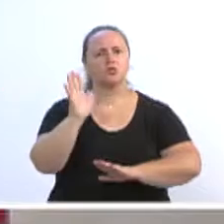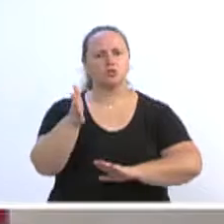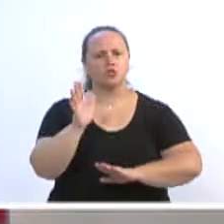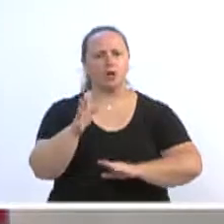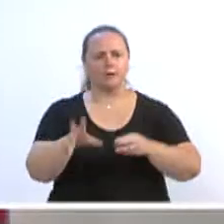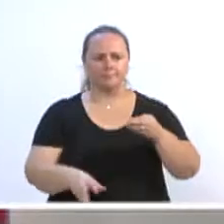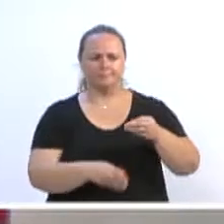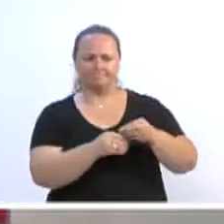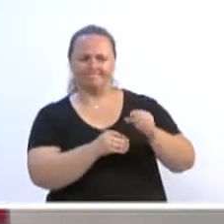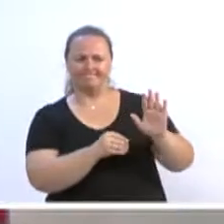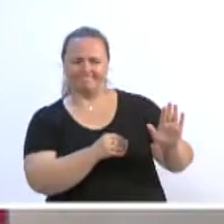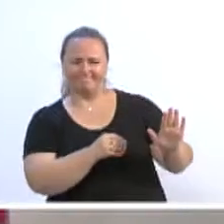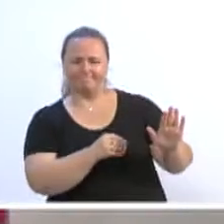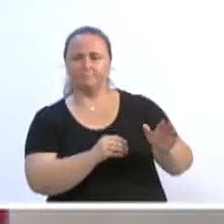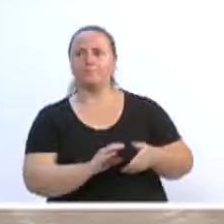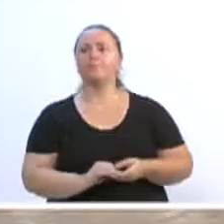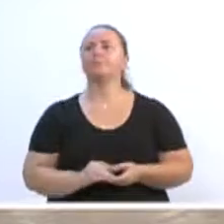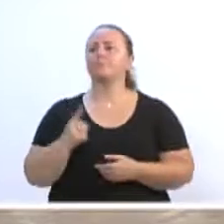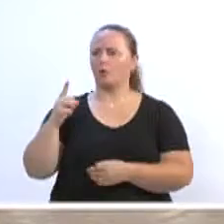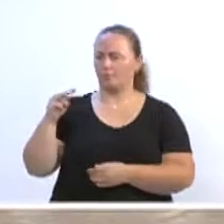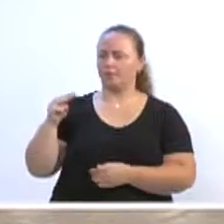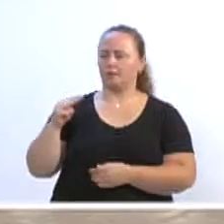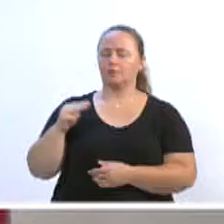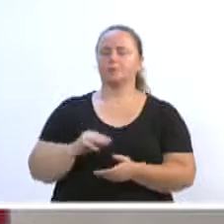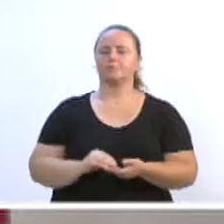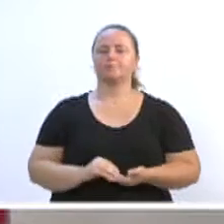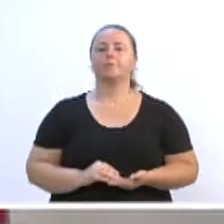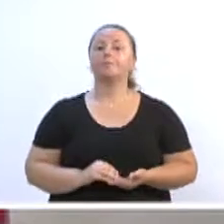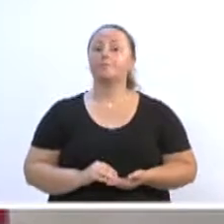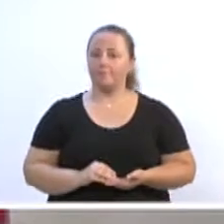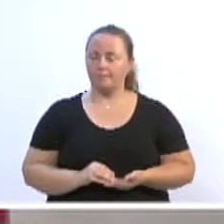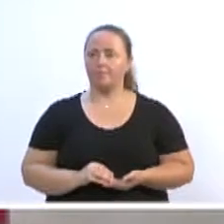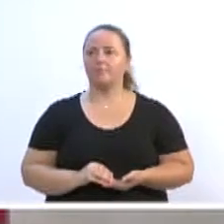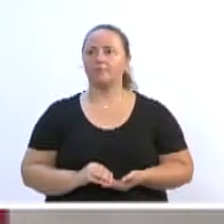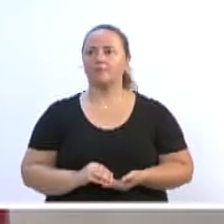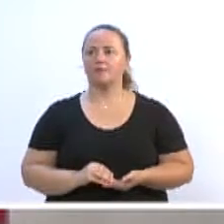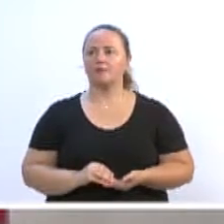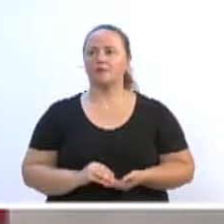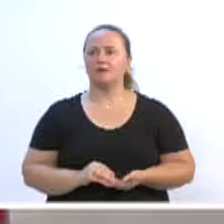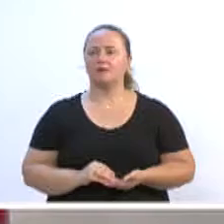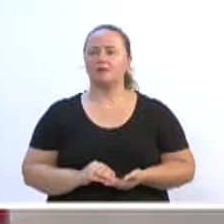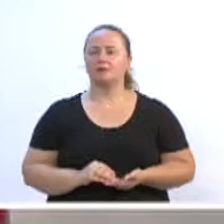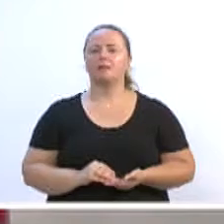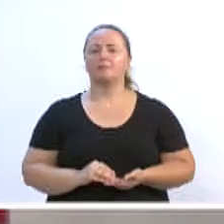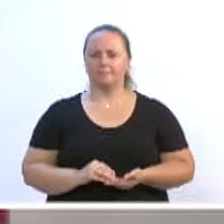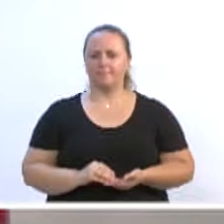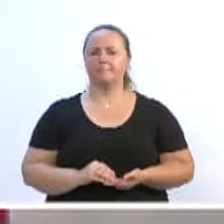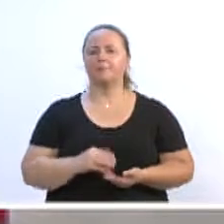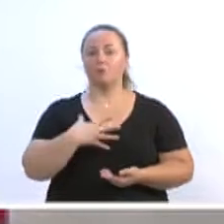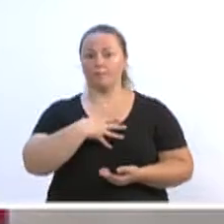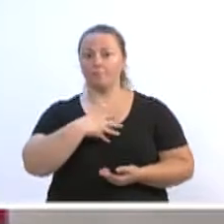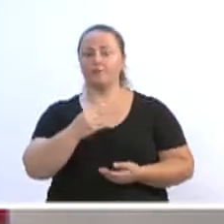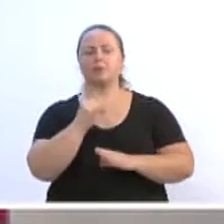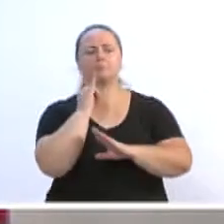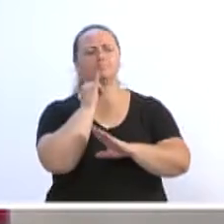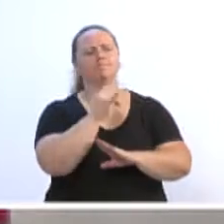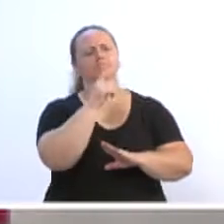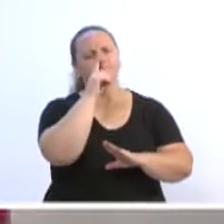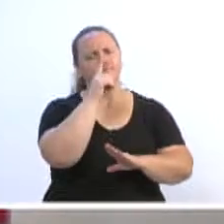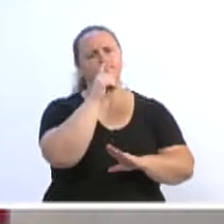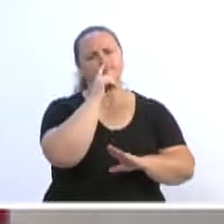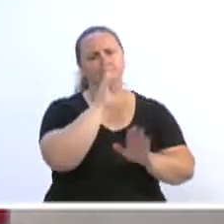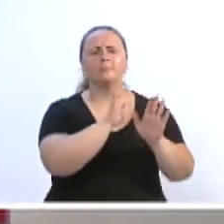para concluir, porque o tema é importante? Mais um minuto. Então, ele convenceu os pais, deixou um